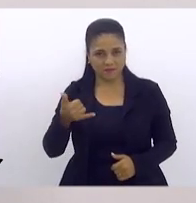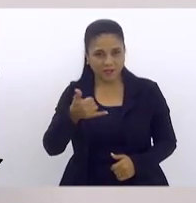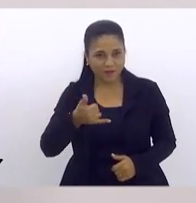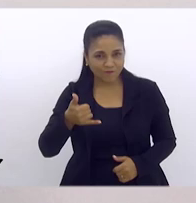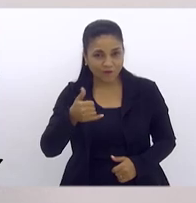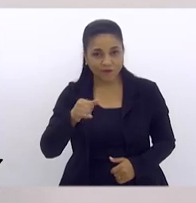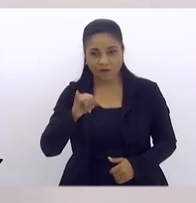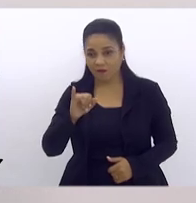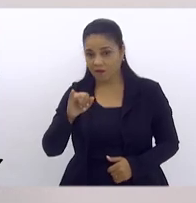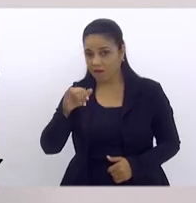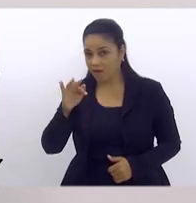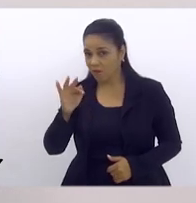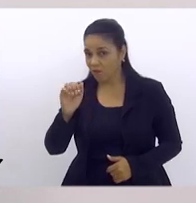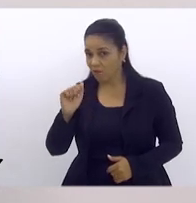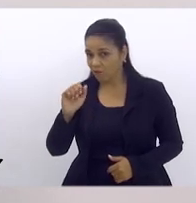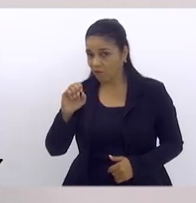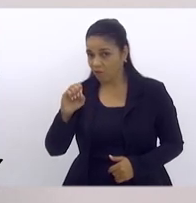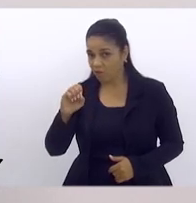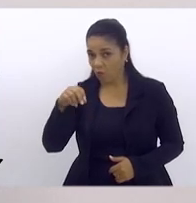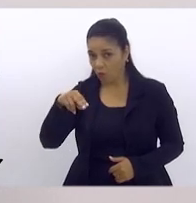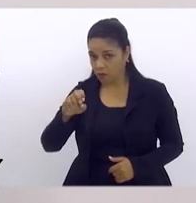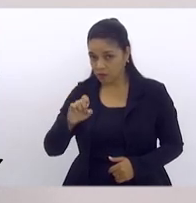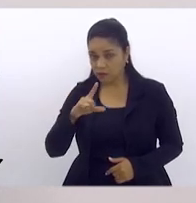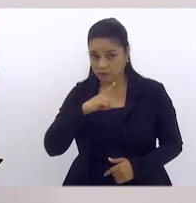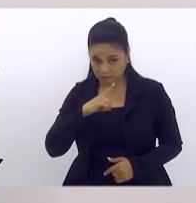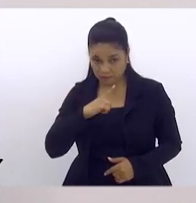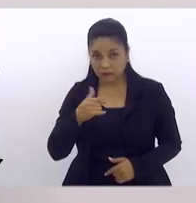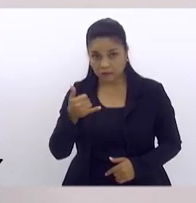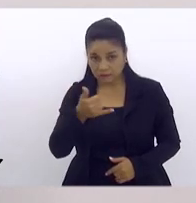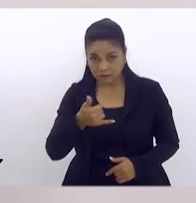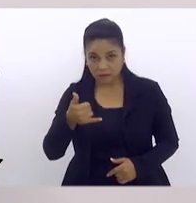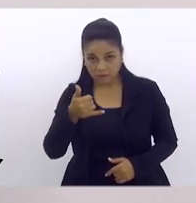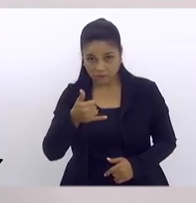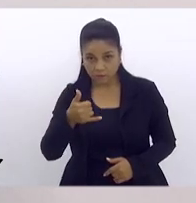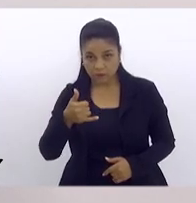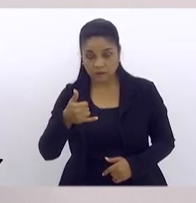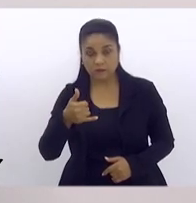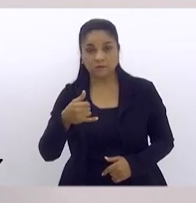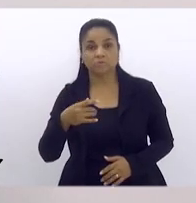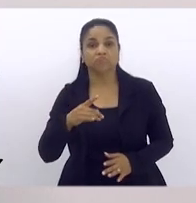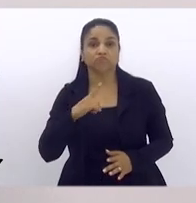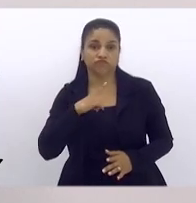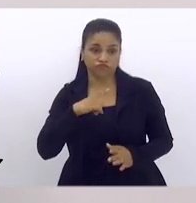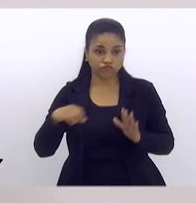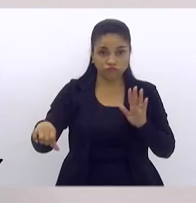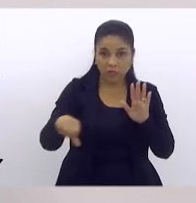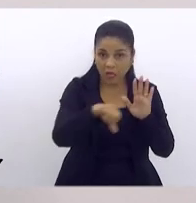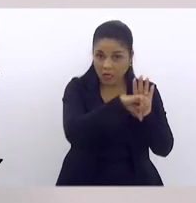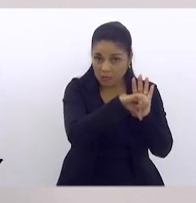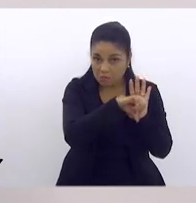quem tem um telefone desse a gente já viu aqui e cometer crime cibernético